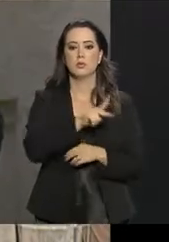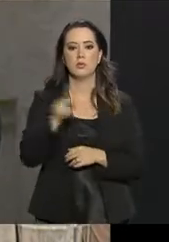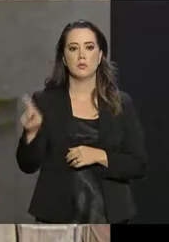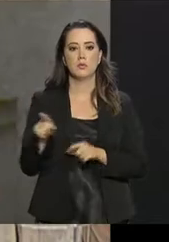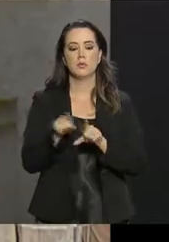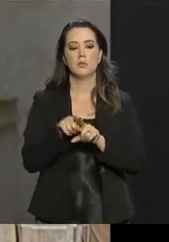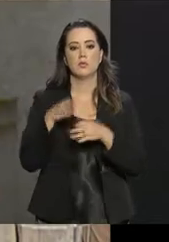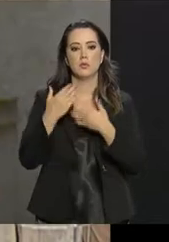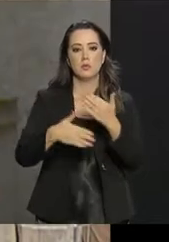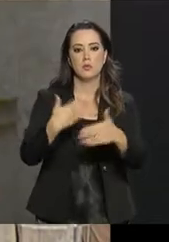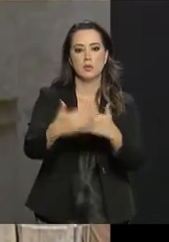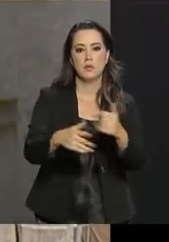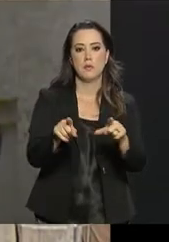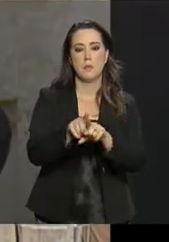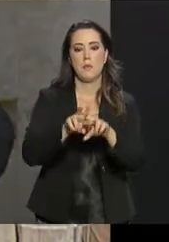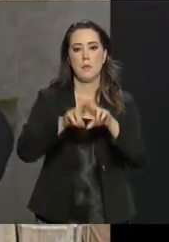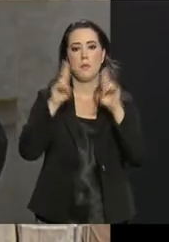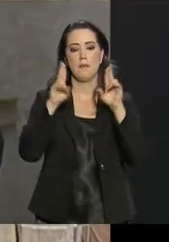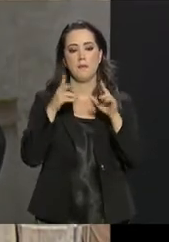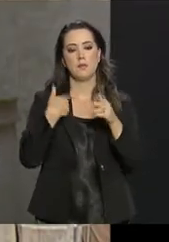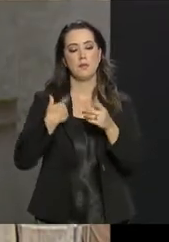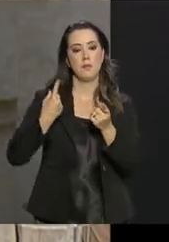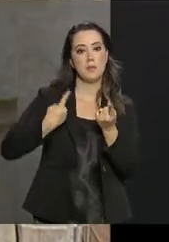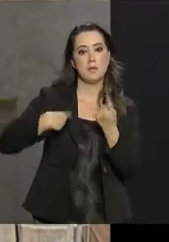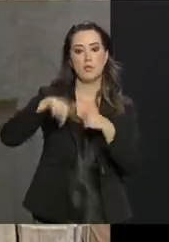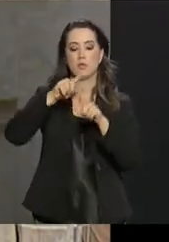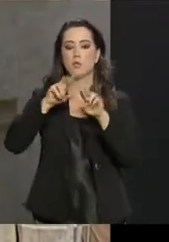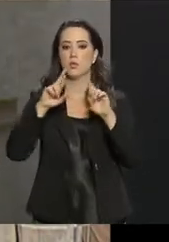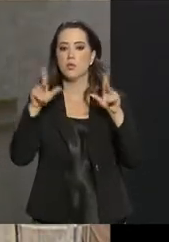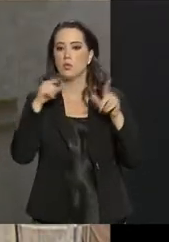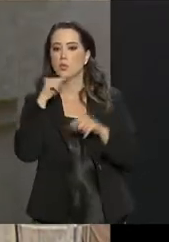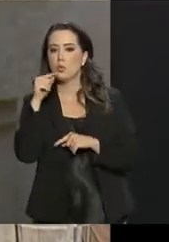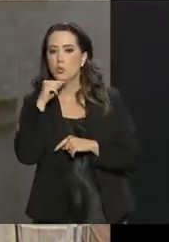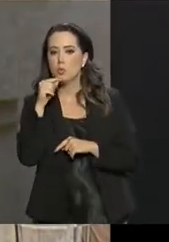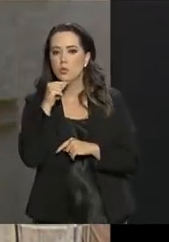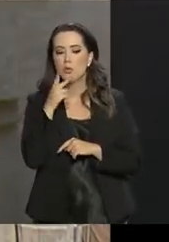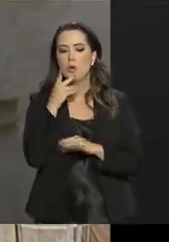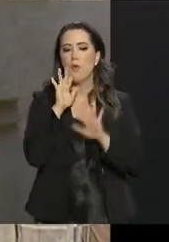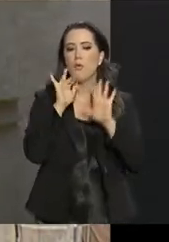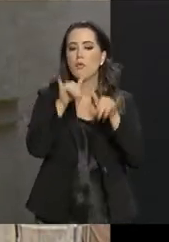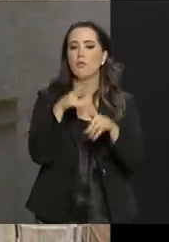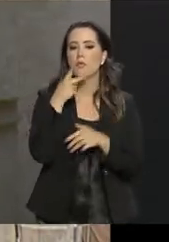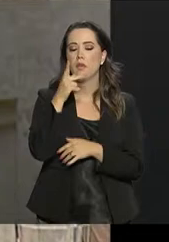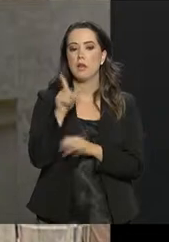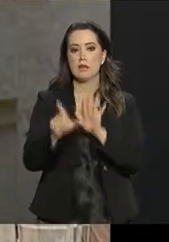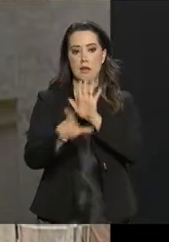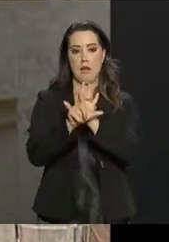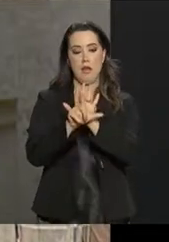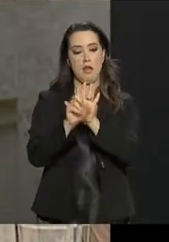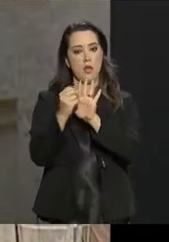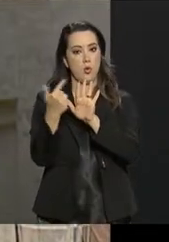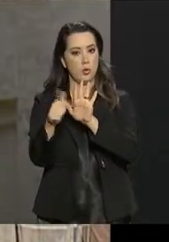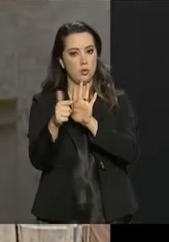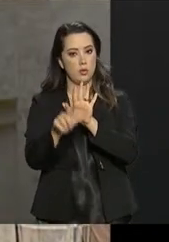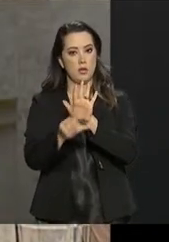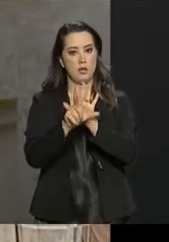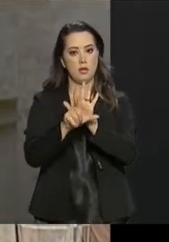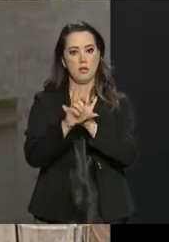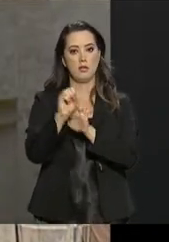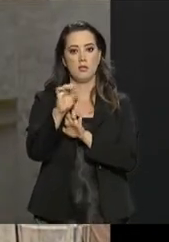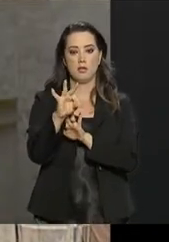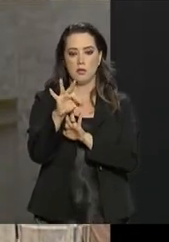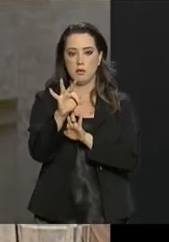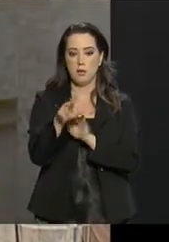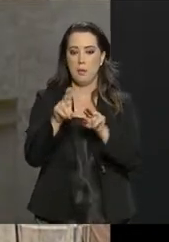legislativo produz a lei mas se controversa houver quem é o final diz se é lei ou não é o supremo tribunal federal